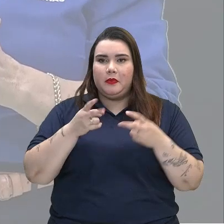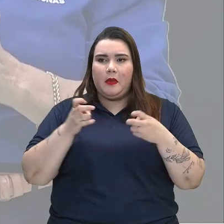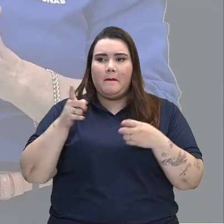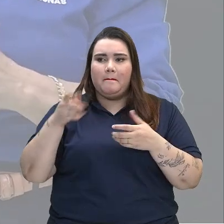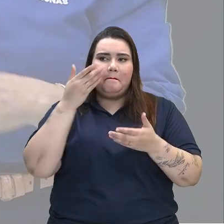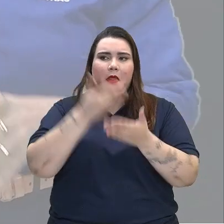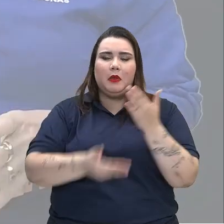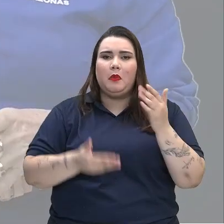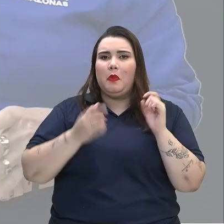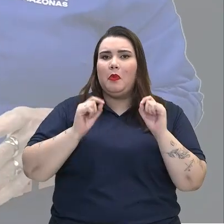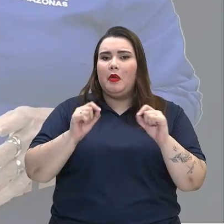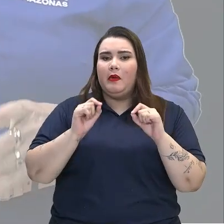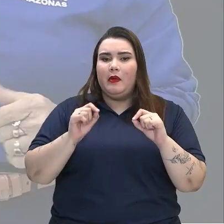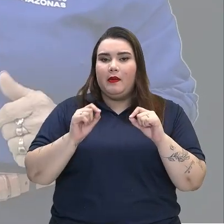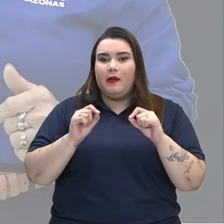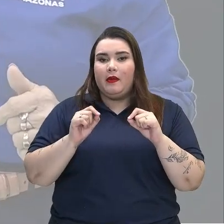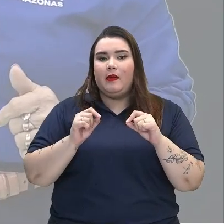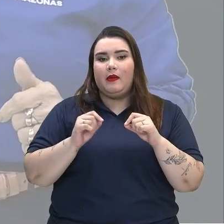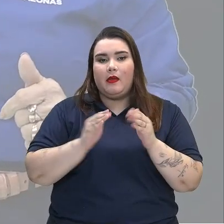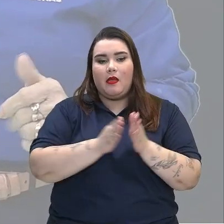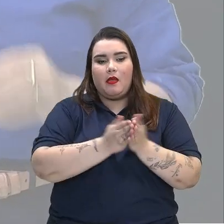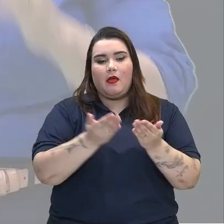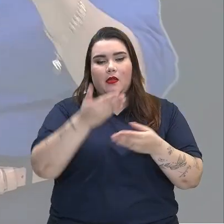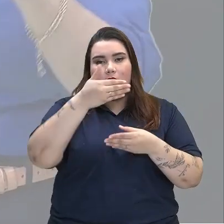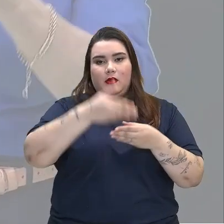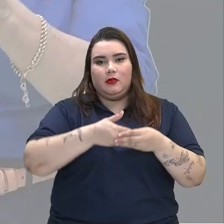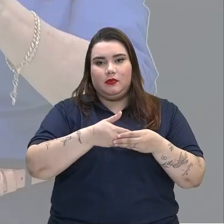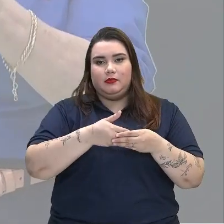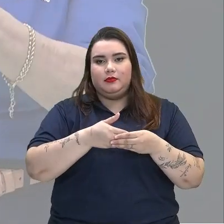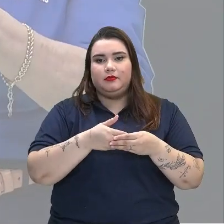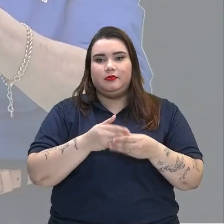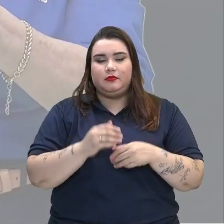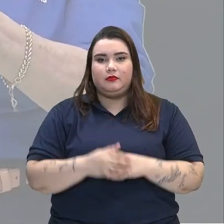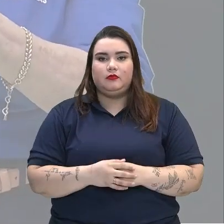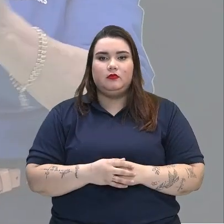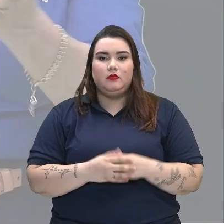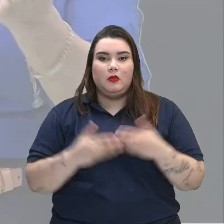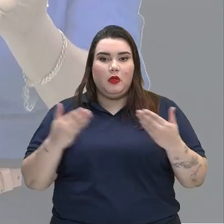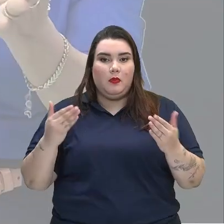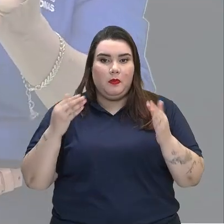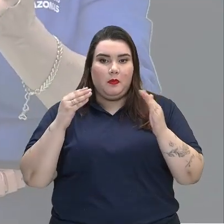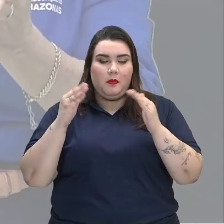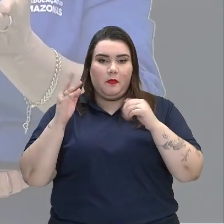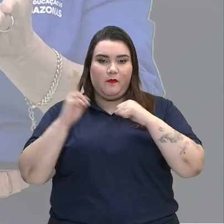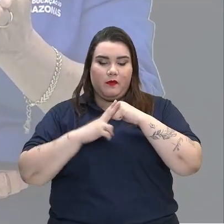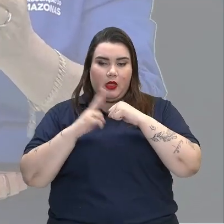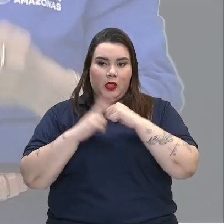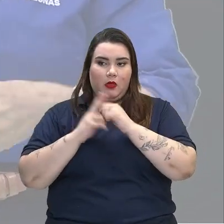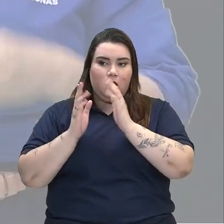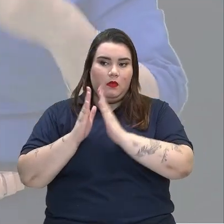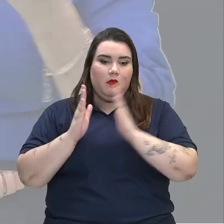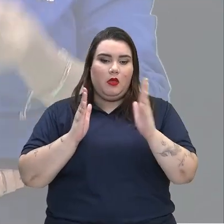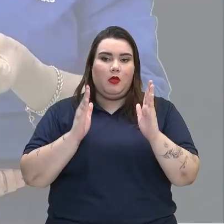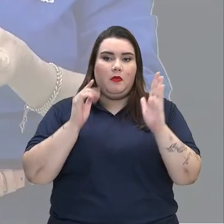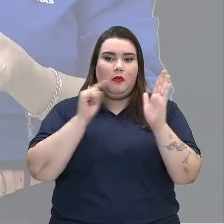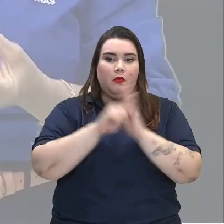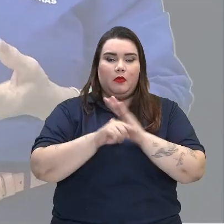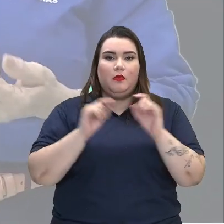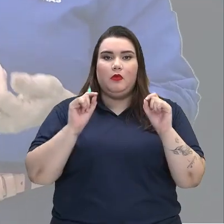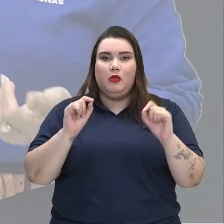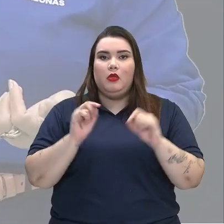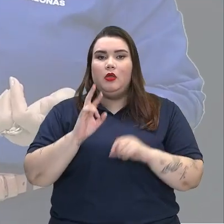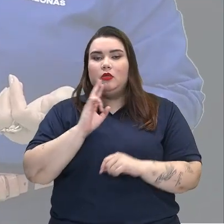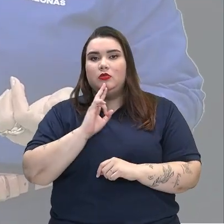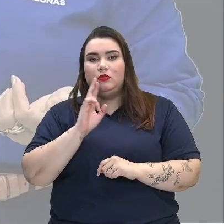perguntar, perdeu o quê? Olha a resposta, a carteira. Quando você pergunta o quê, depois do verbo, perdeu o quê? E a